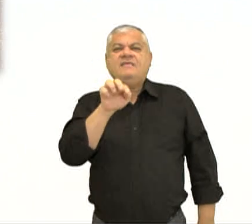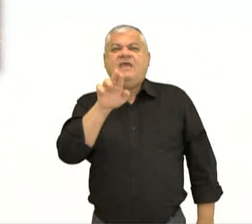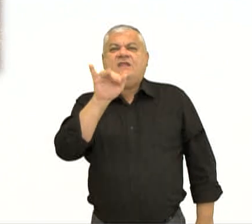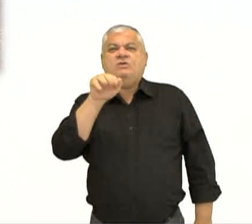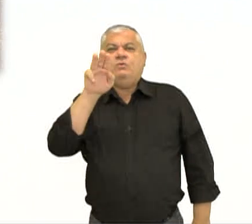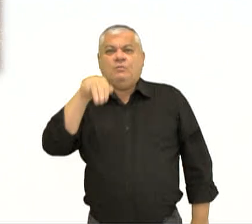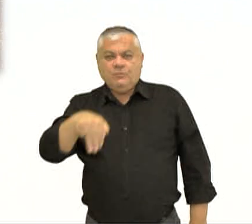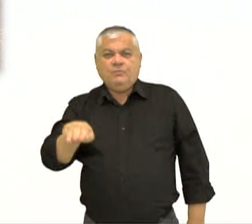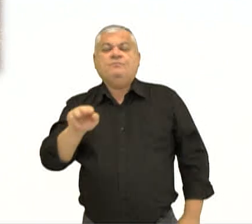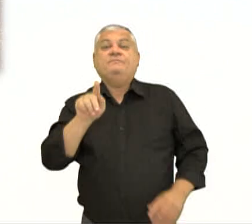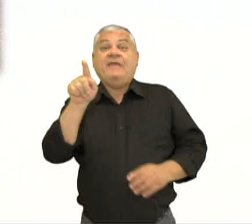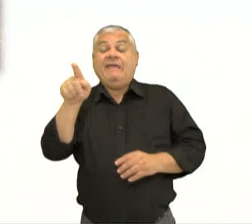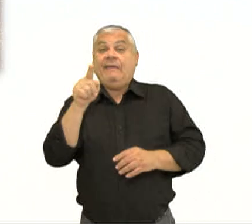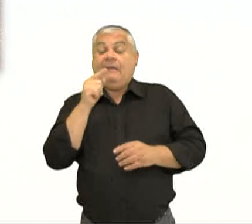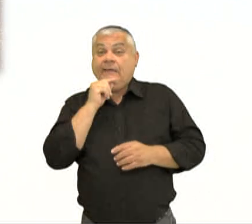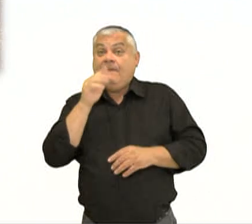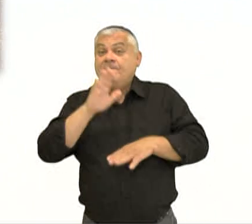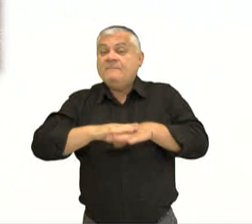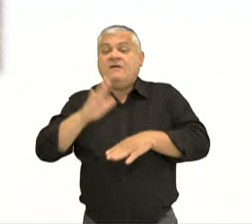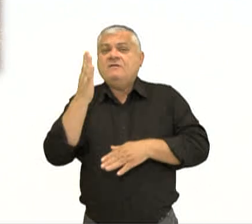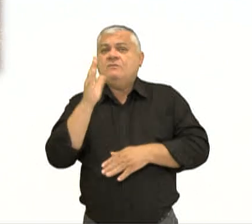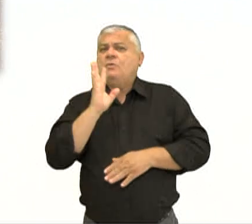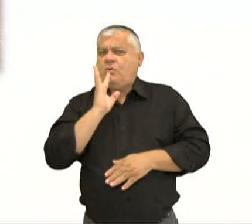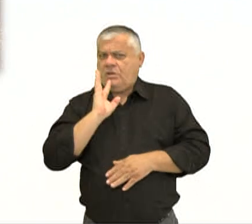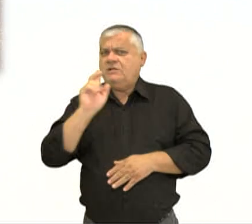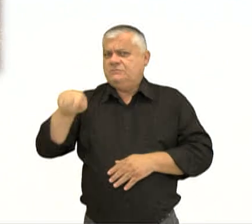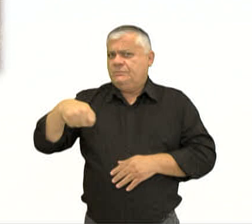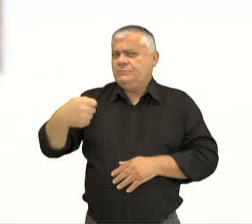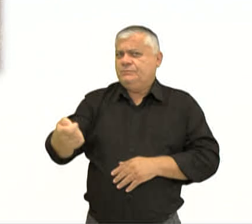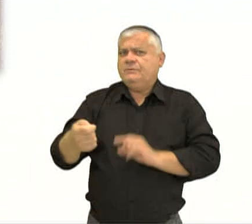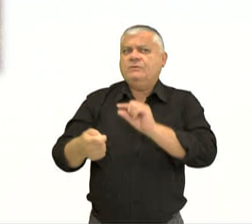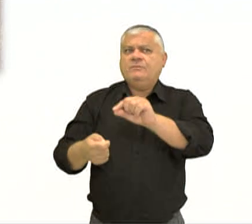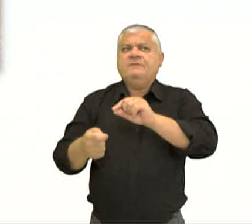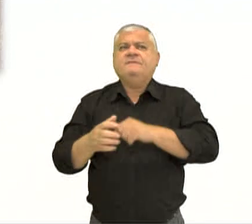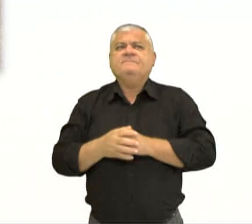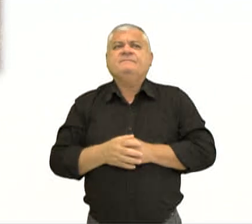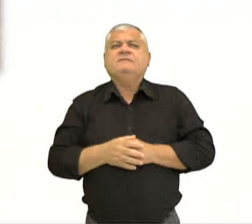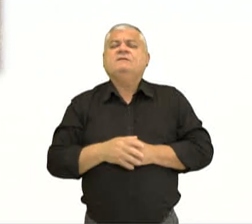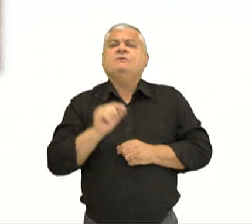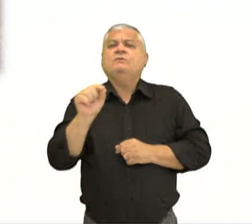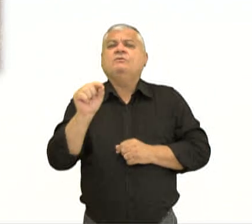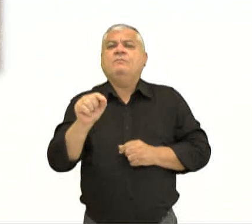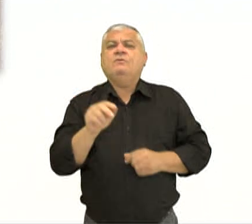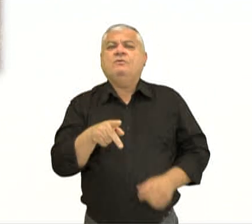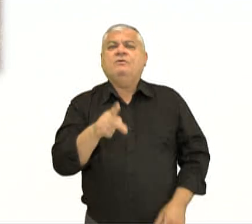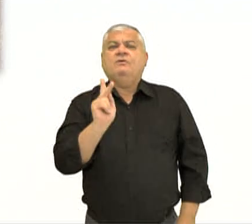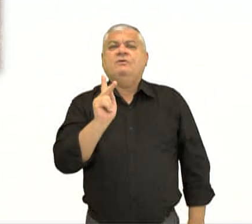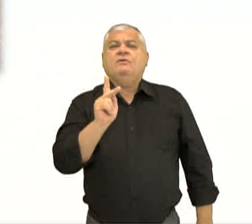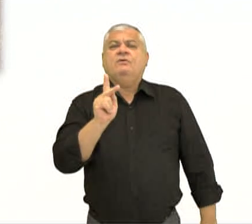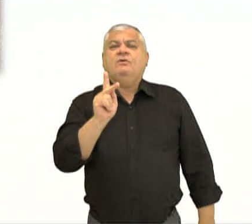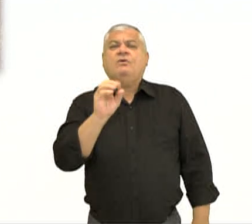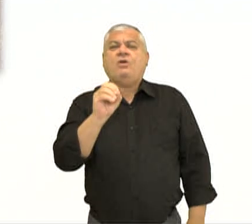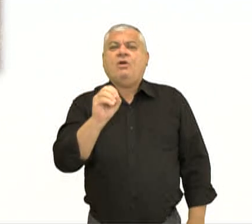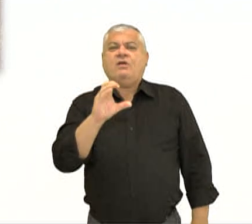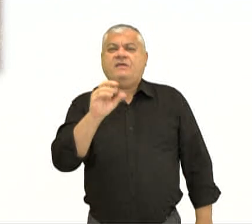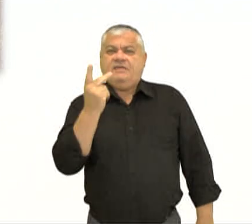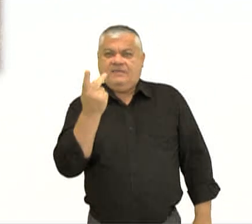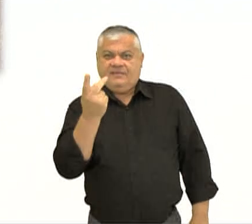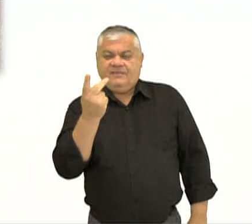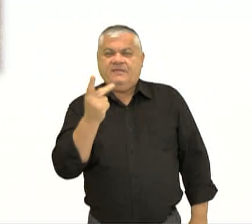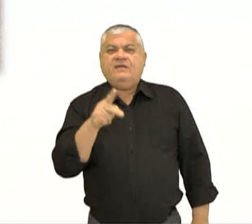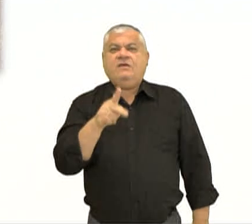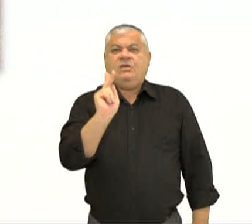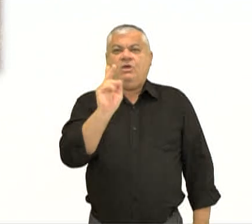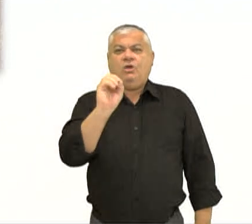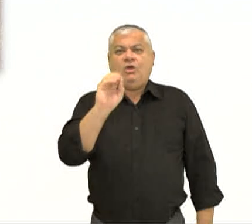bactéria aqui, ela é mais conhecida, esse é o nome científico dela, mas ela é mais conhecida como bacilo de Koch.